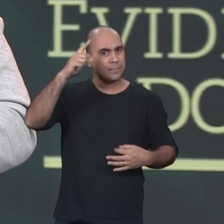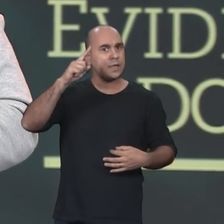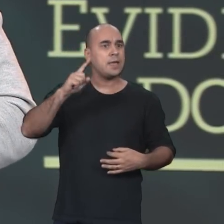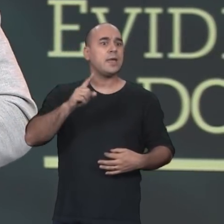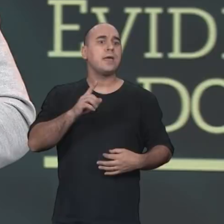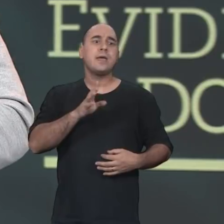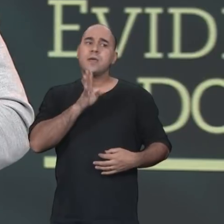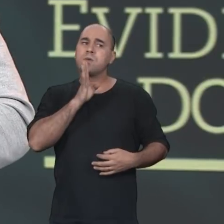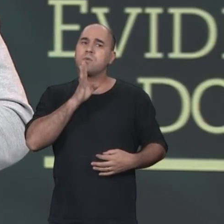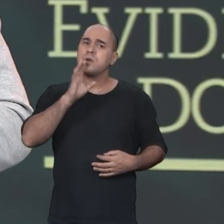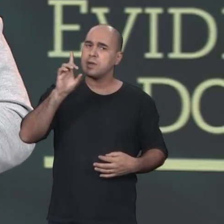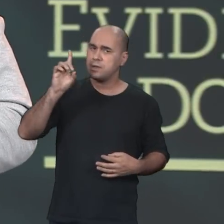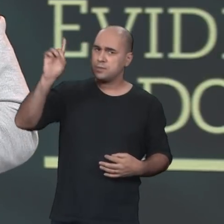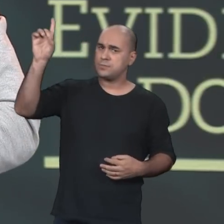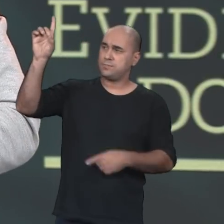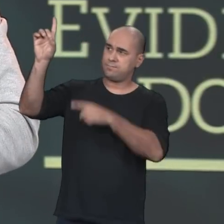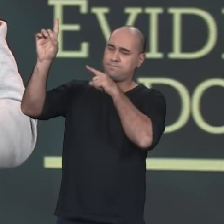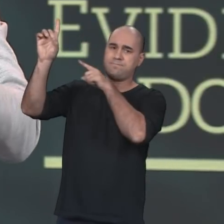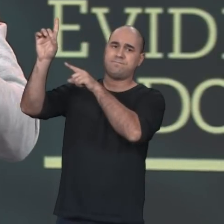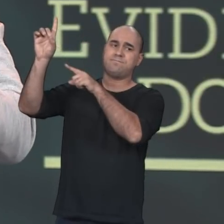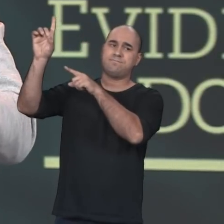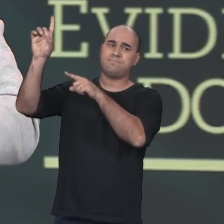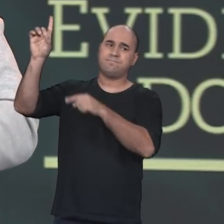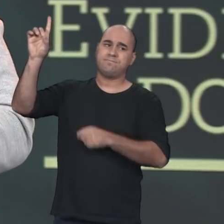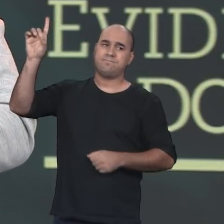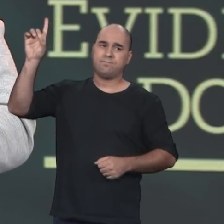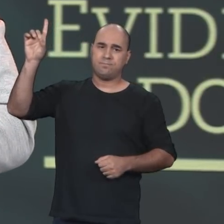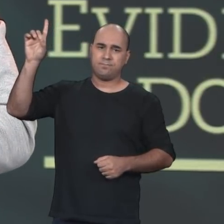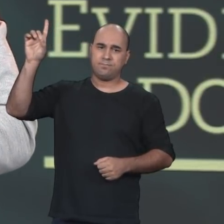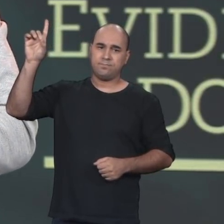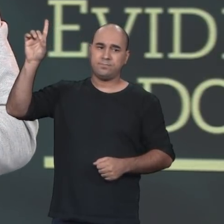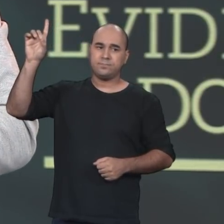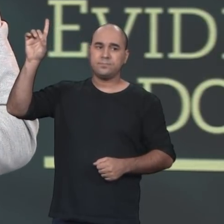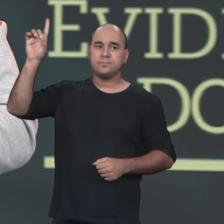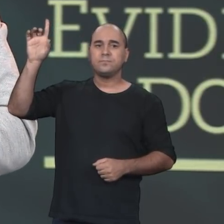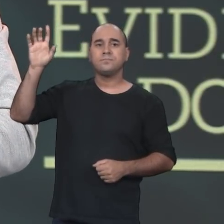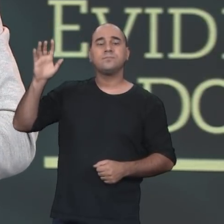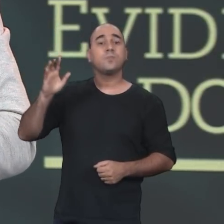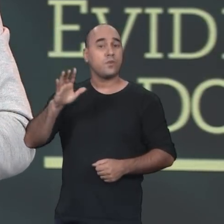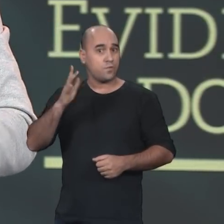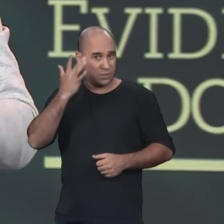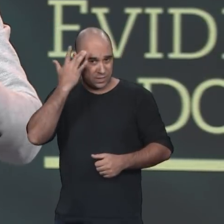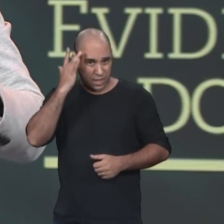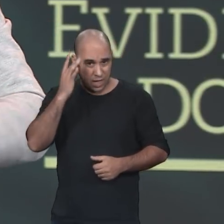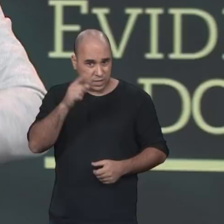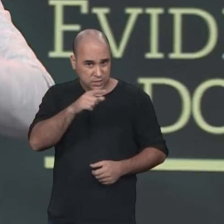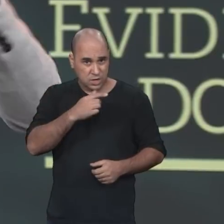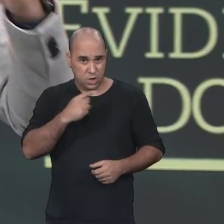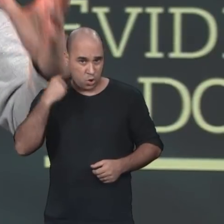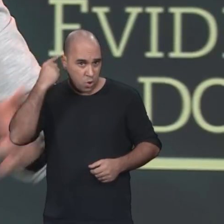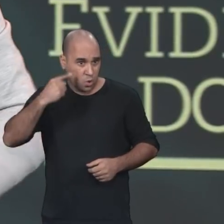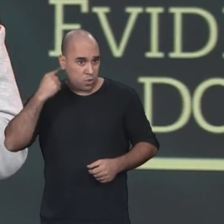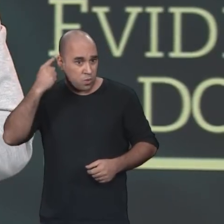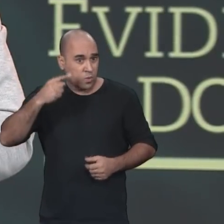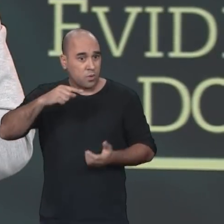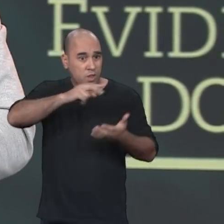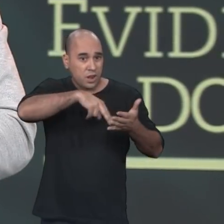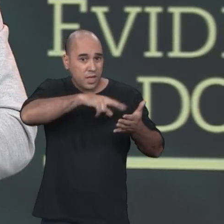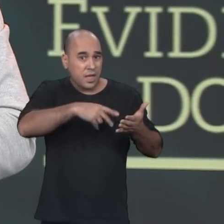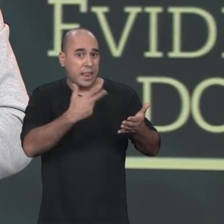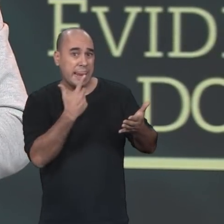minha sanidade em falar tanto de Jesus, mesmo depois de ter lido tantos filósofos, tantos livros, estudado tantas